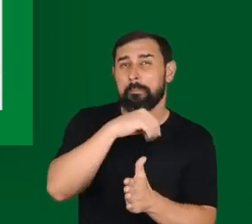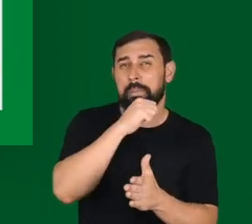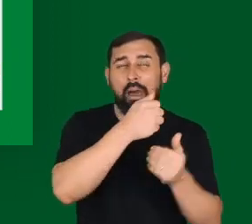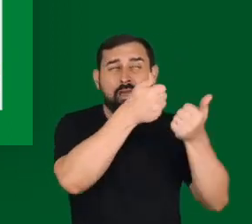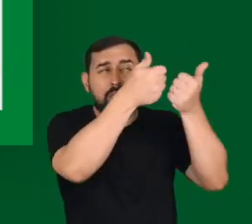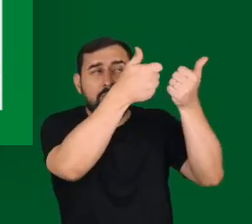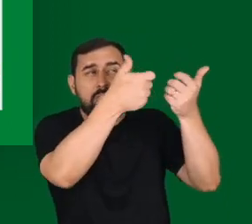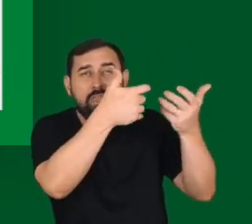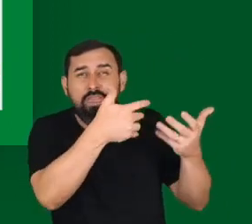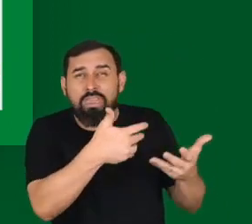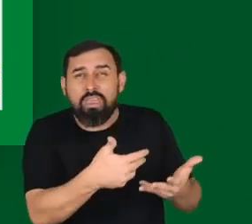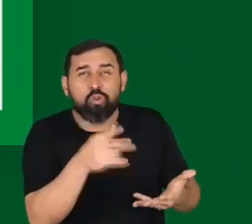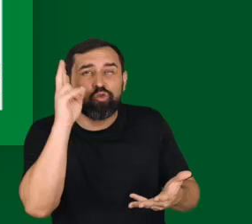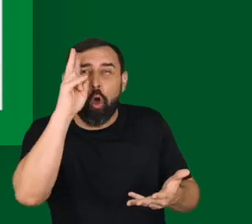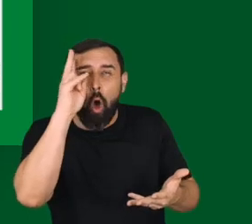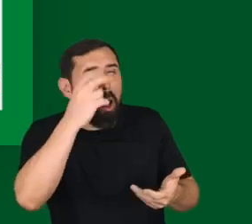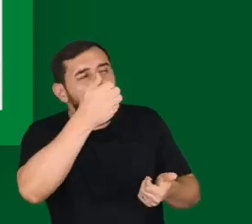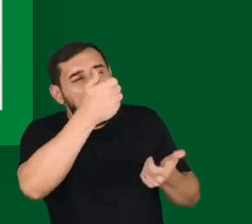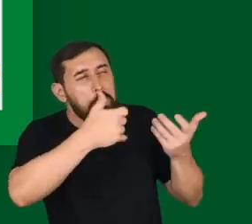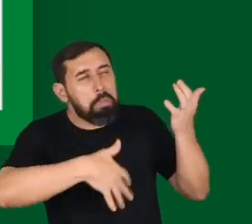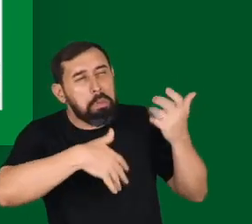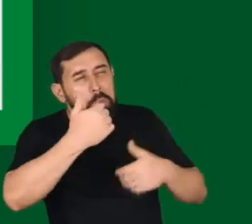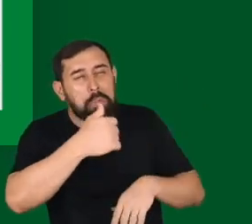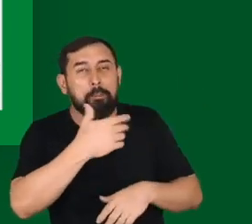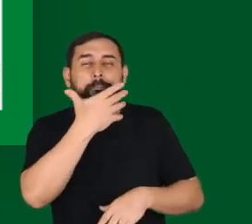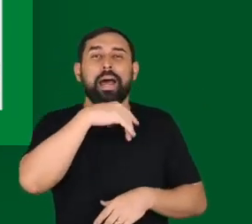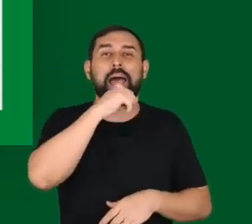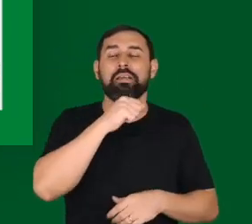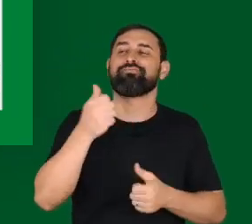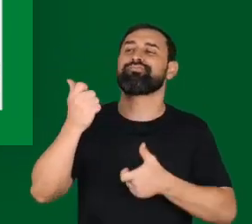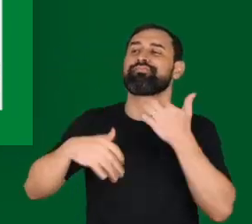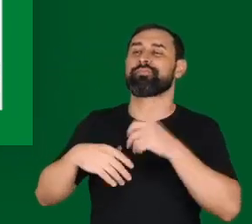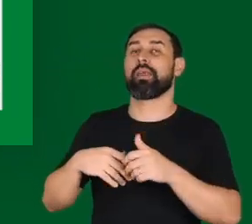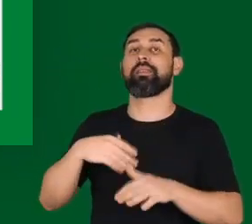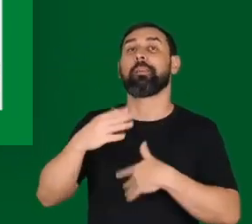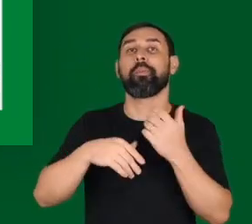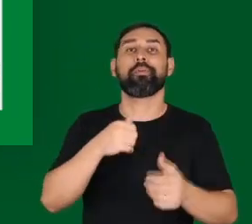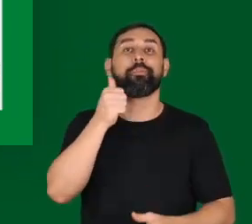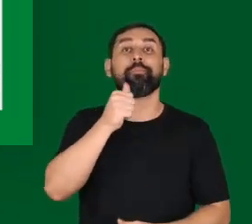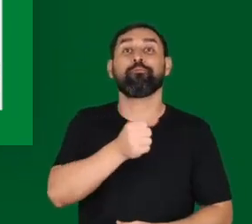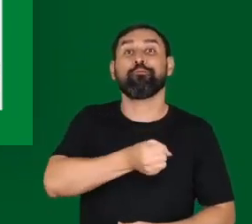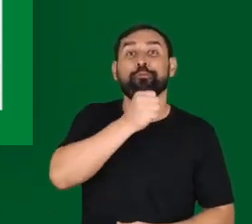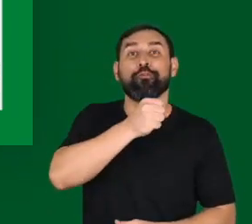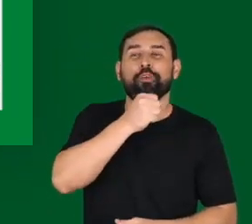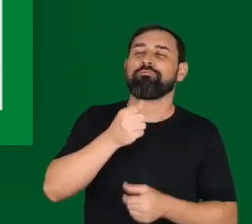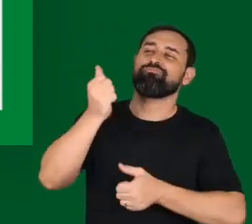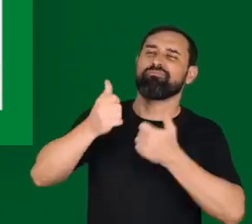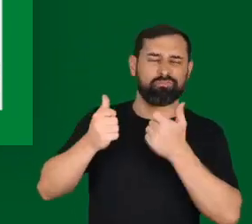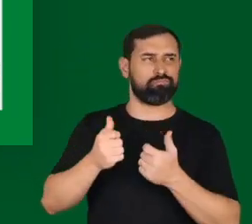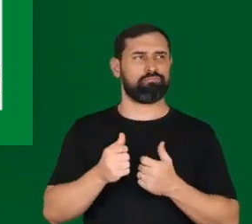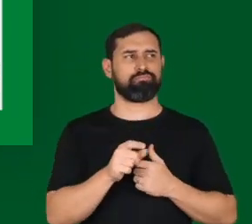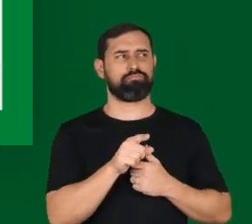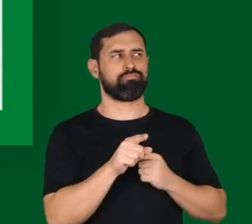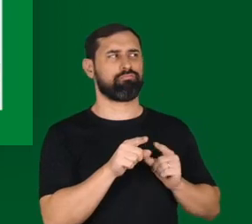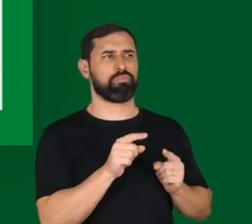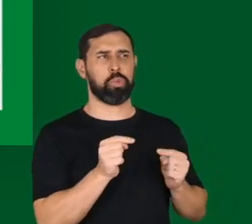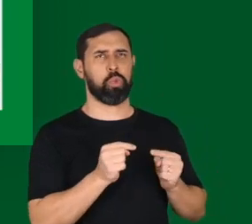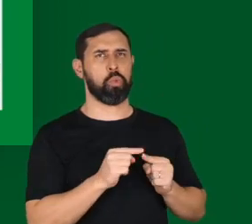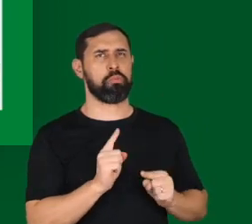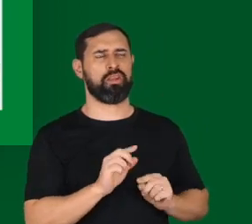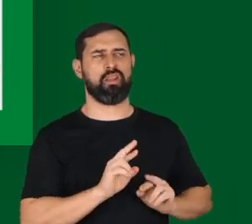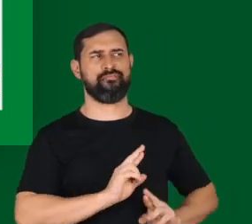pais contam. Então, chega o cuidador, o pai conta uma história. Daqui a pouco a avó chega e conta outra história. E as histórias